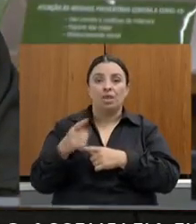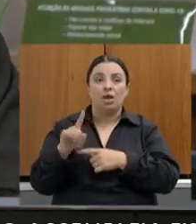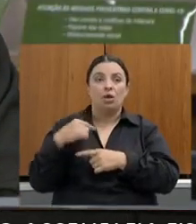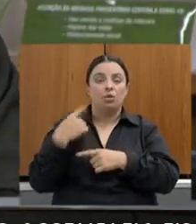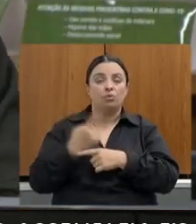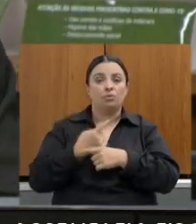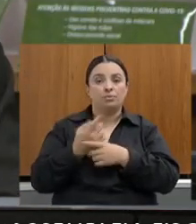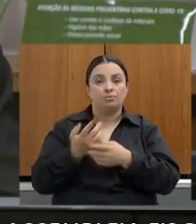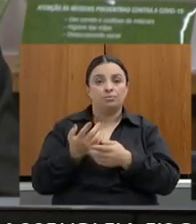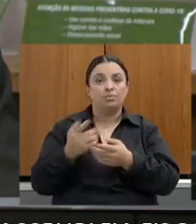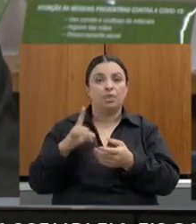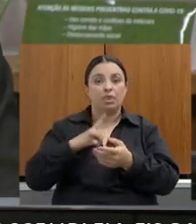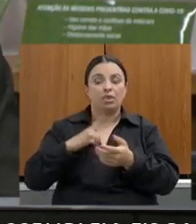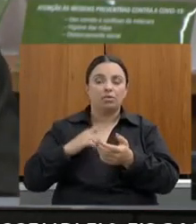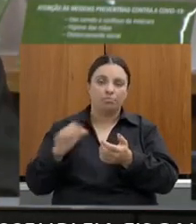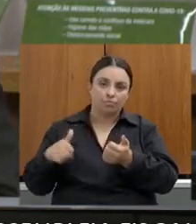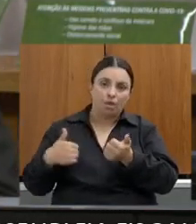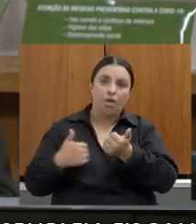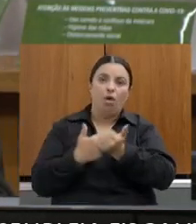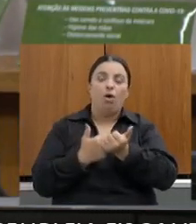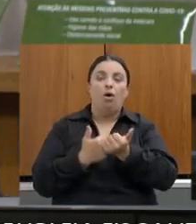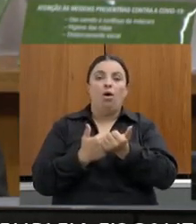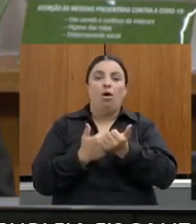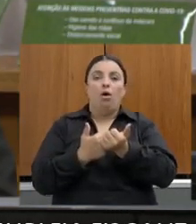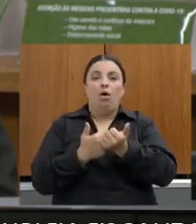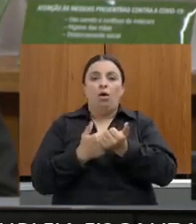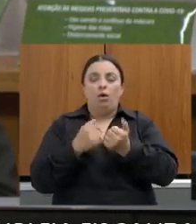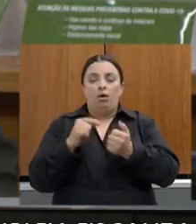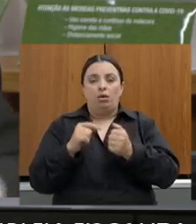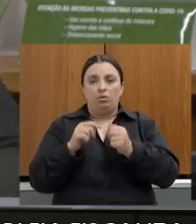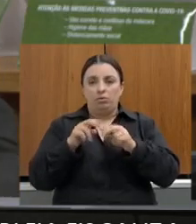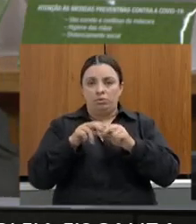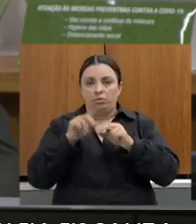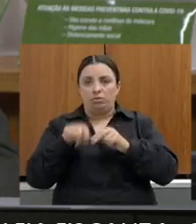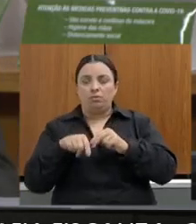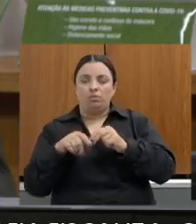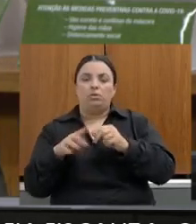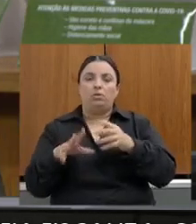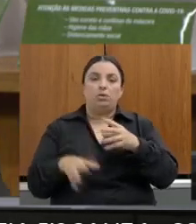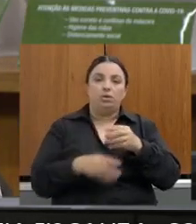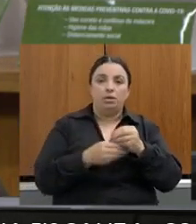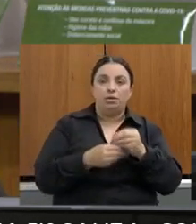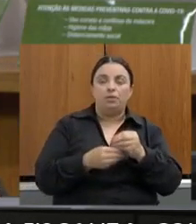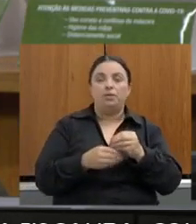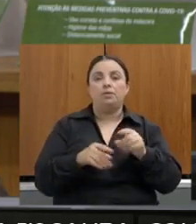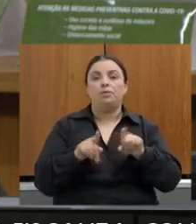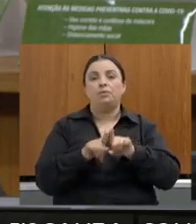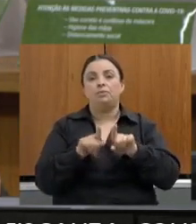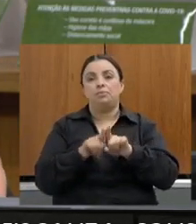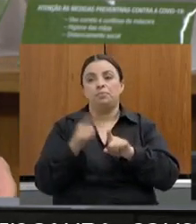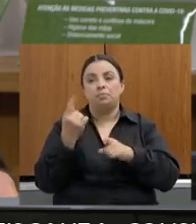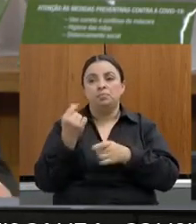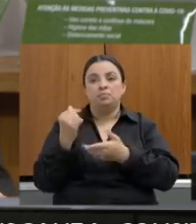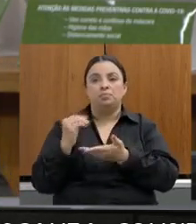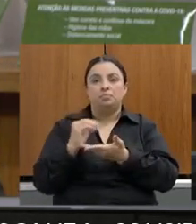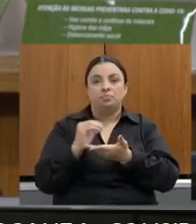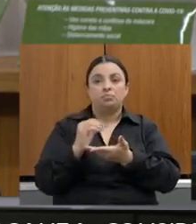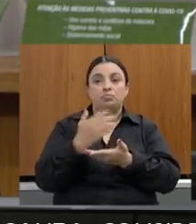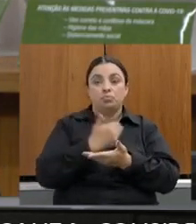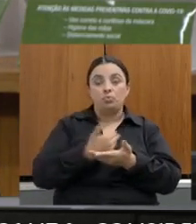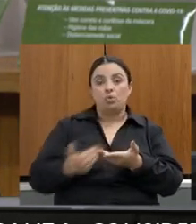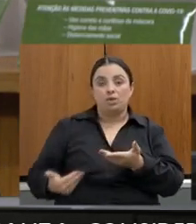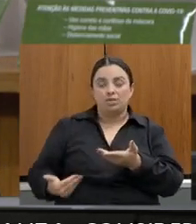expressivo apoio e torno dessa questão das emendas e em torno de investimento do Estado